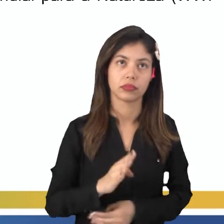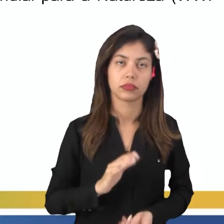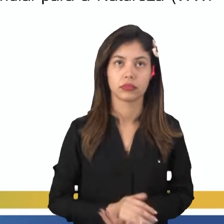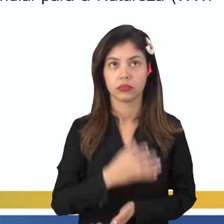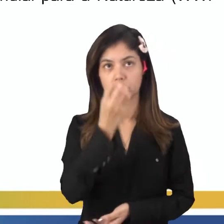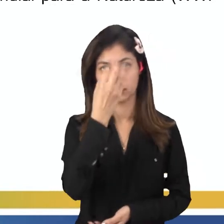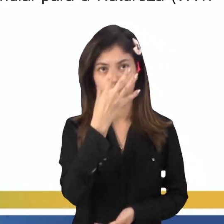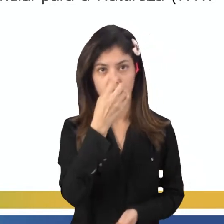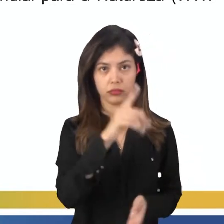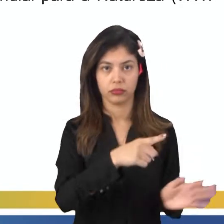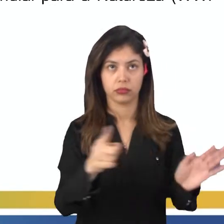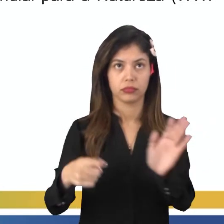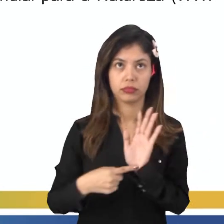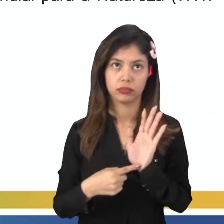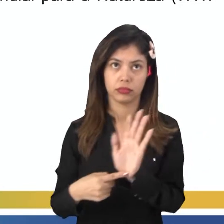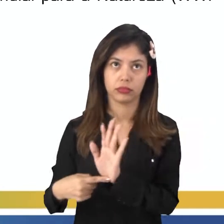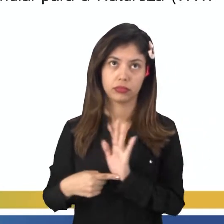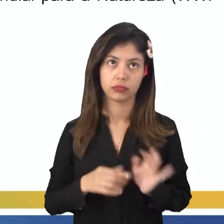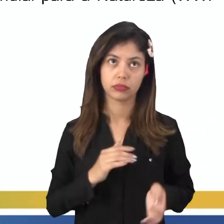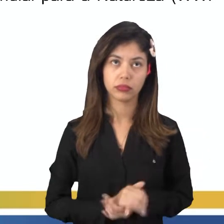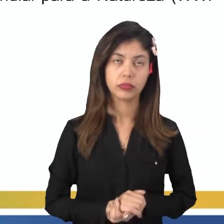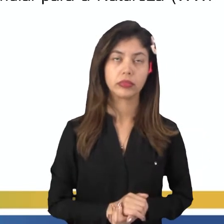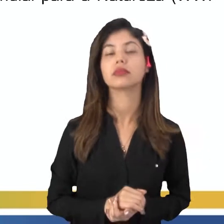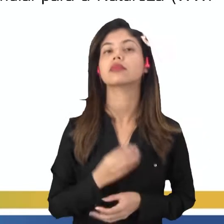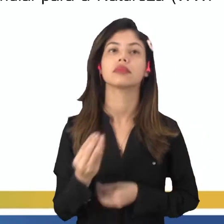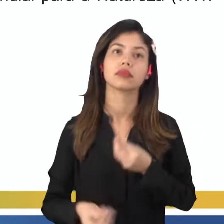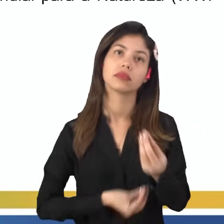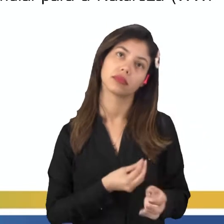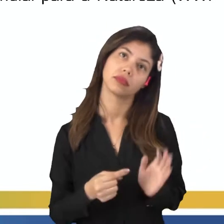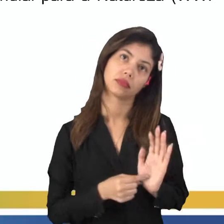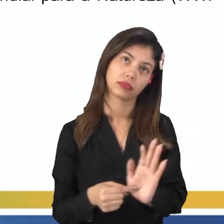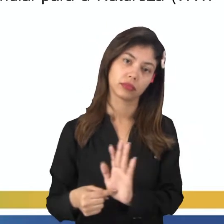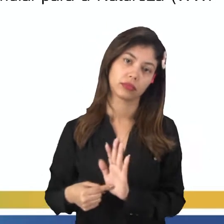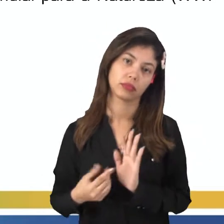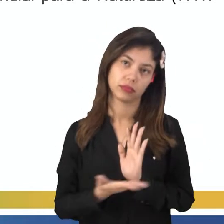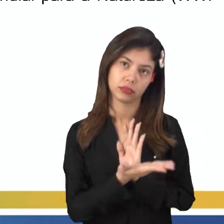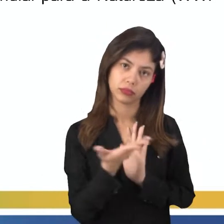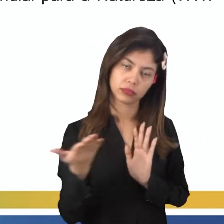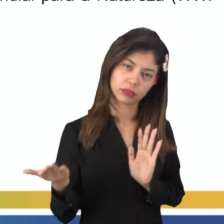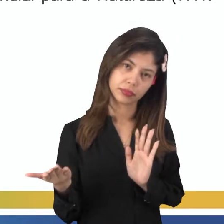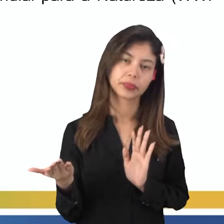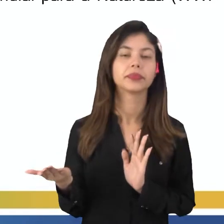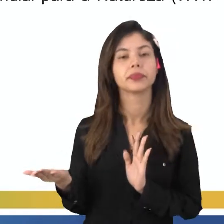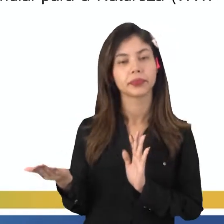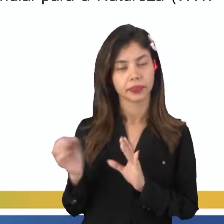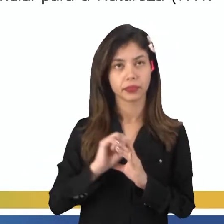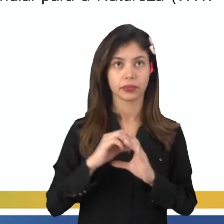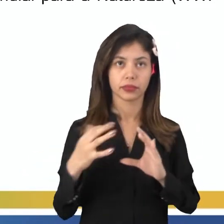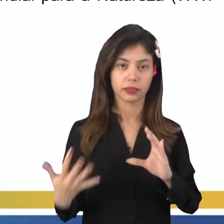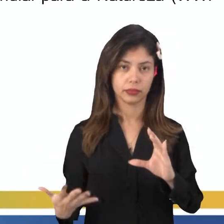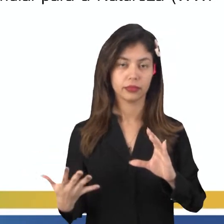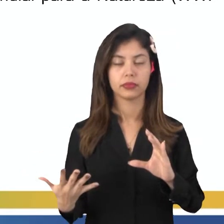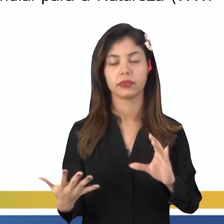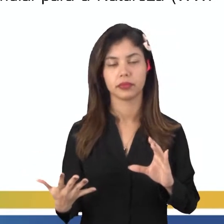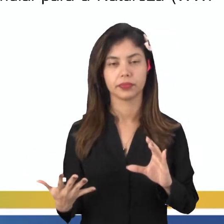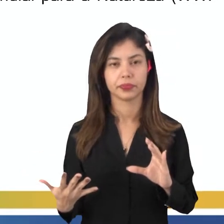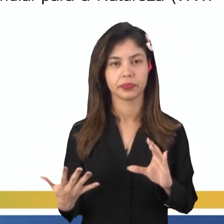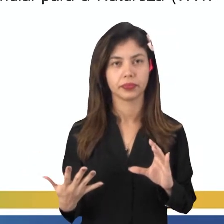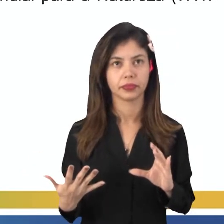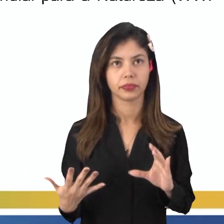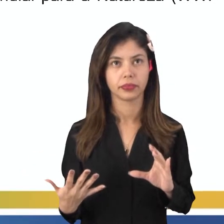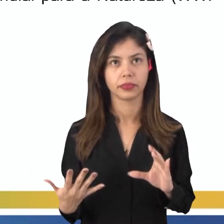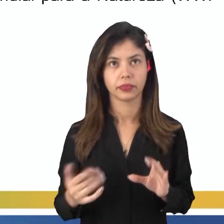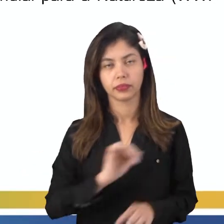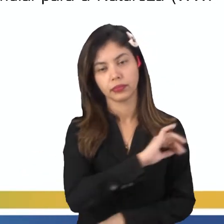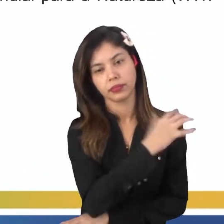A fotografia que você vê na tela, ela é uma forma de mostrar para você que as características